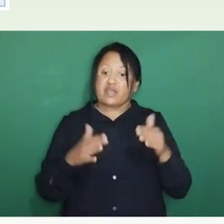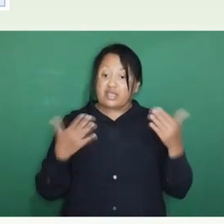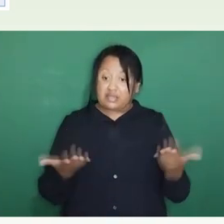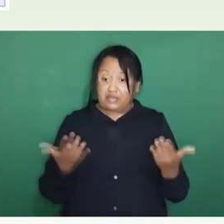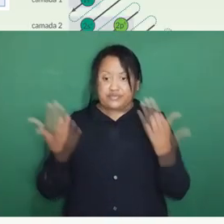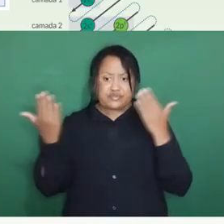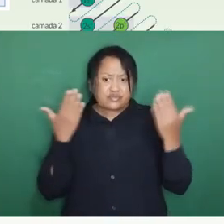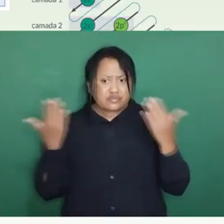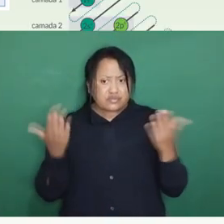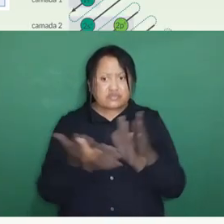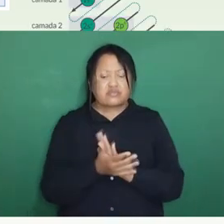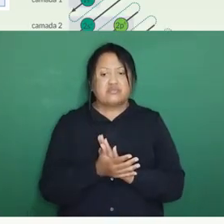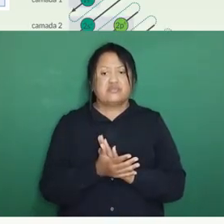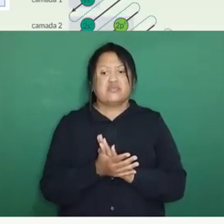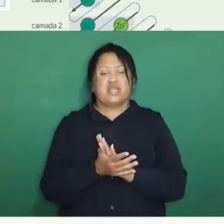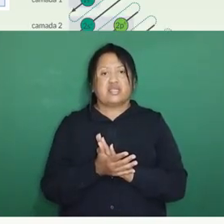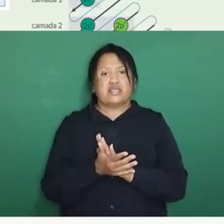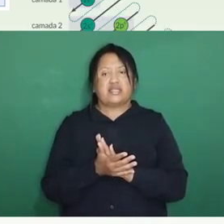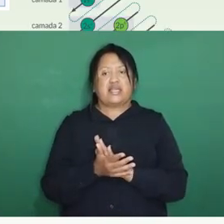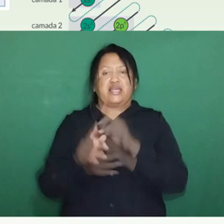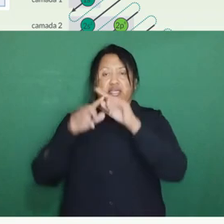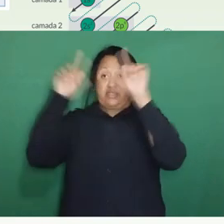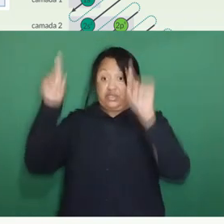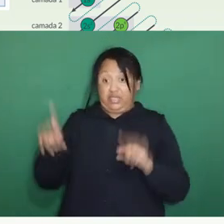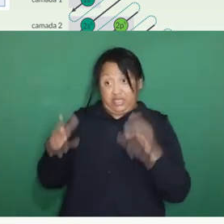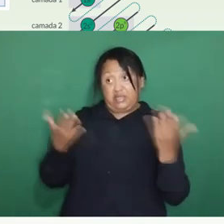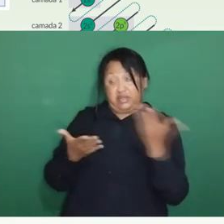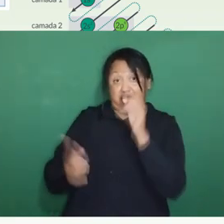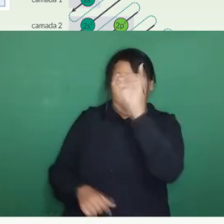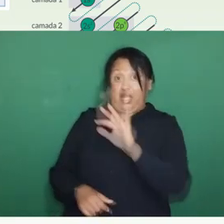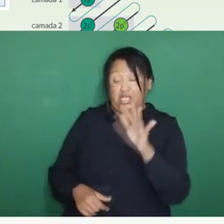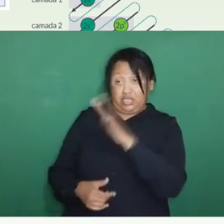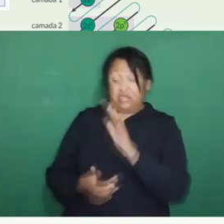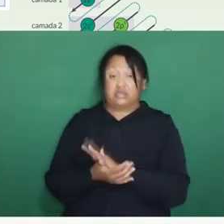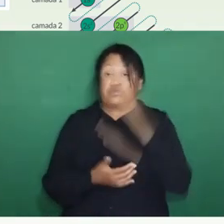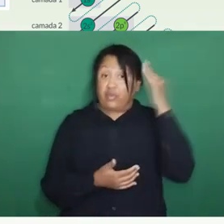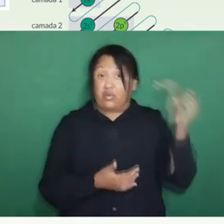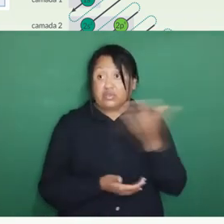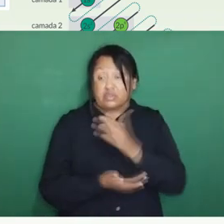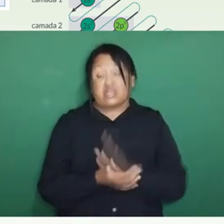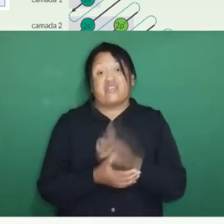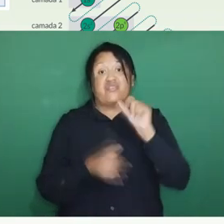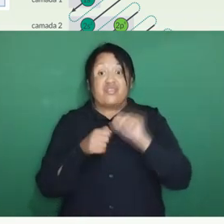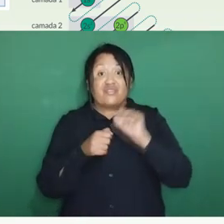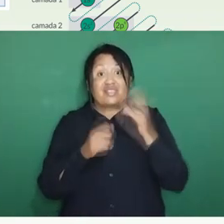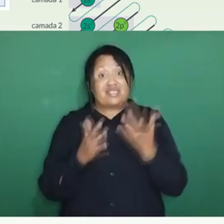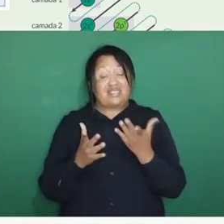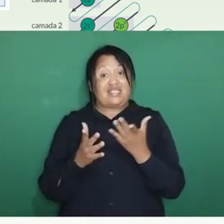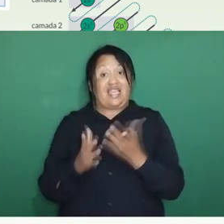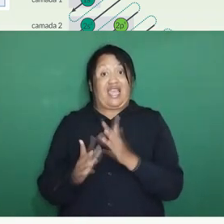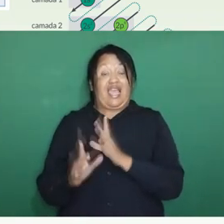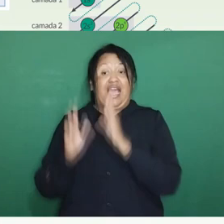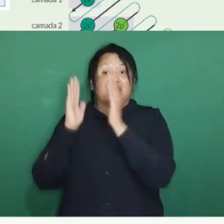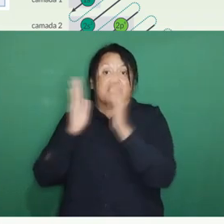então de acordo com o diagrama de Linus Pauling esse diagrama aqui a gente vai fazer a distribuição